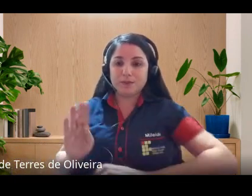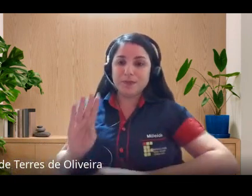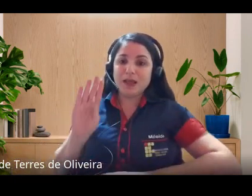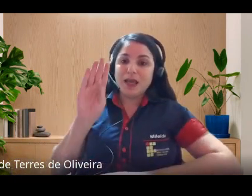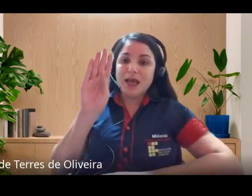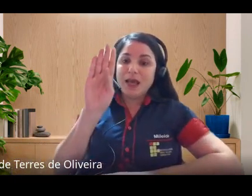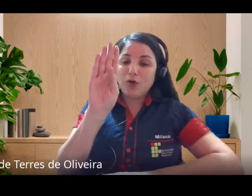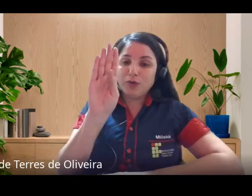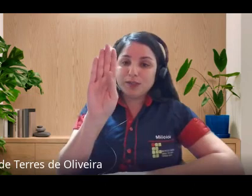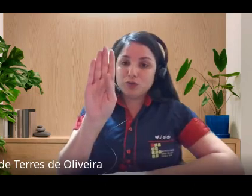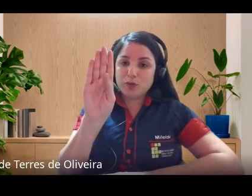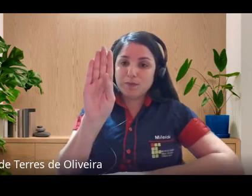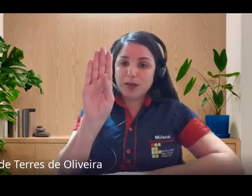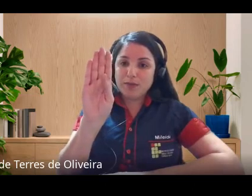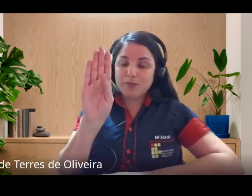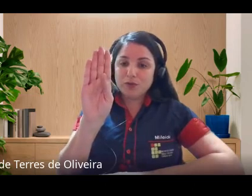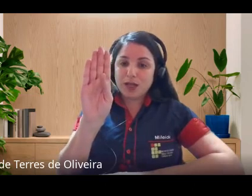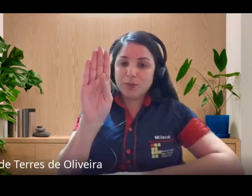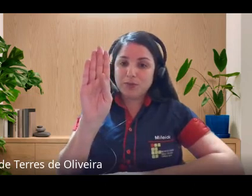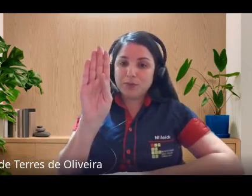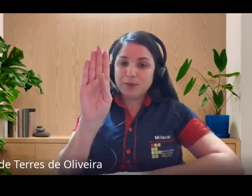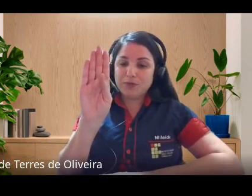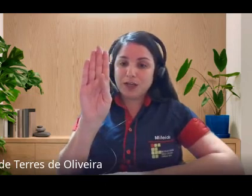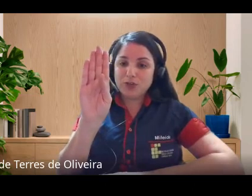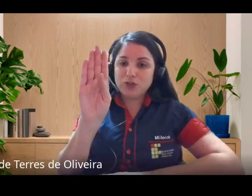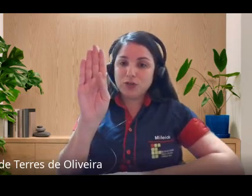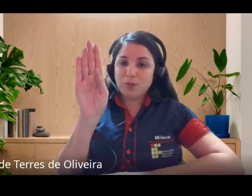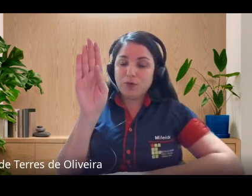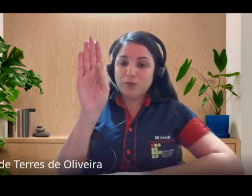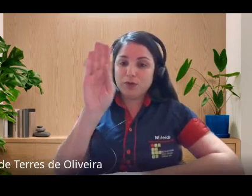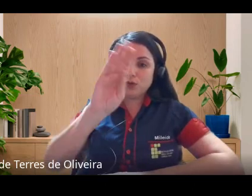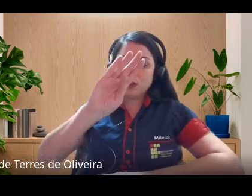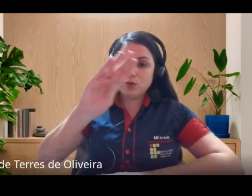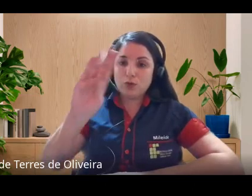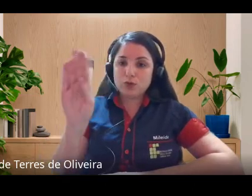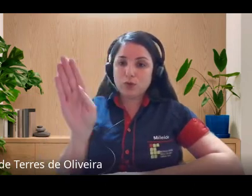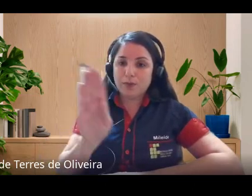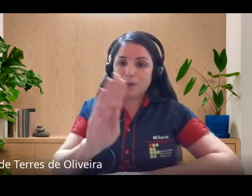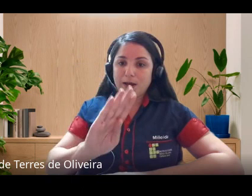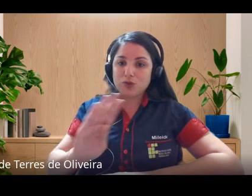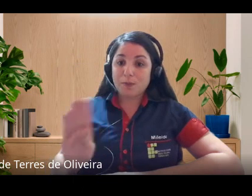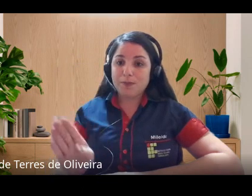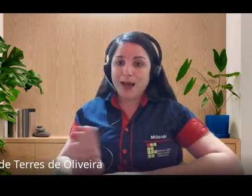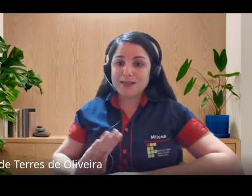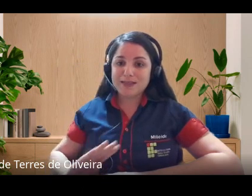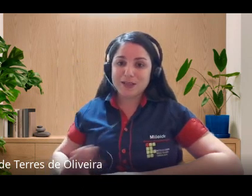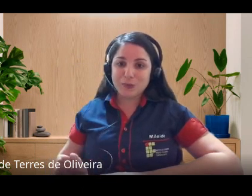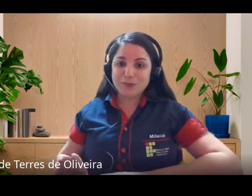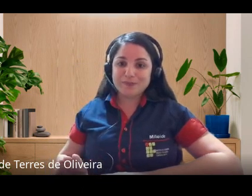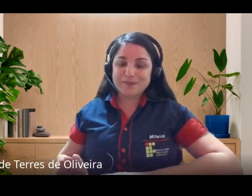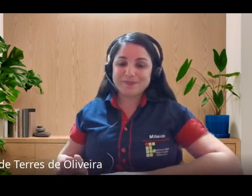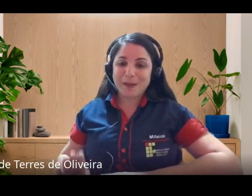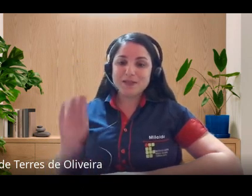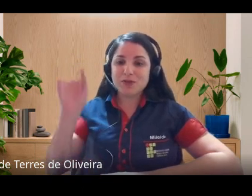branca. Configuração de mão em B, voltada para frente, movimento sinuoso, ó, para baixo.